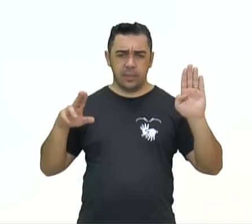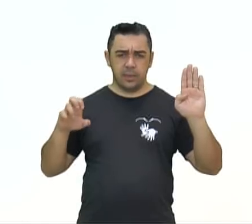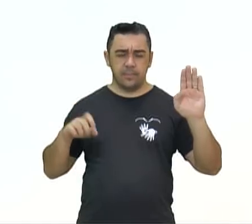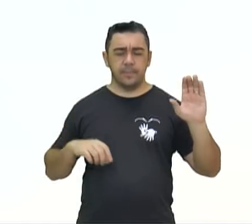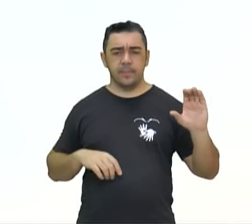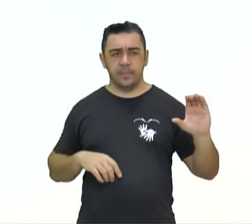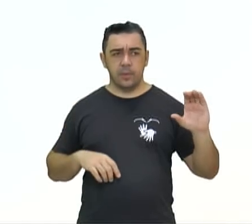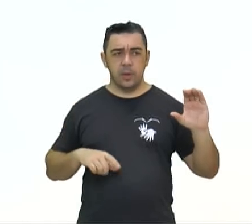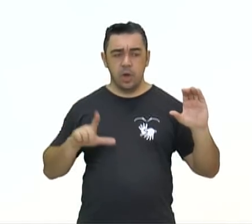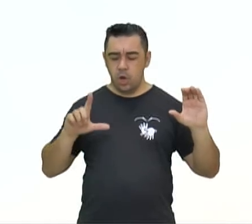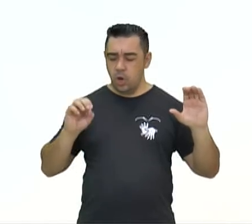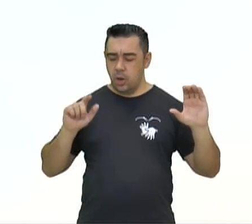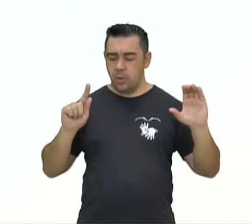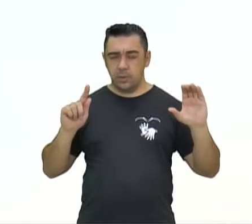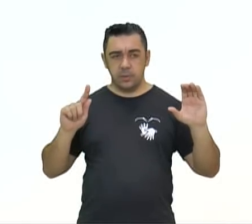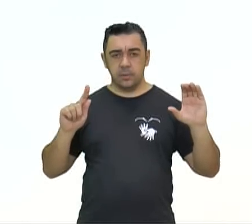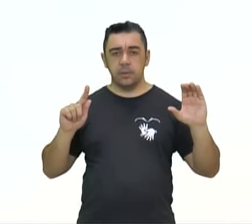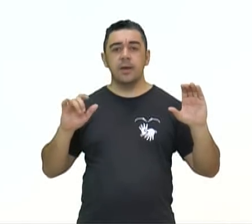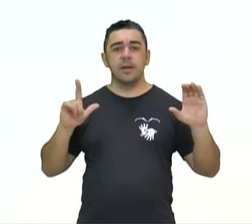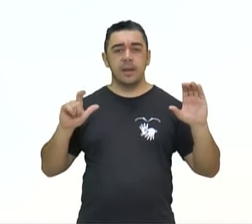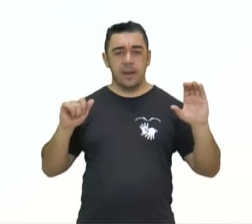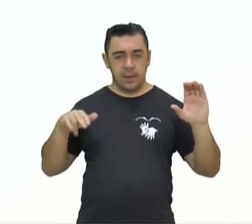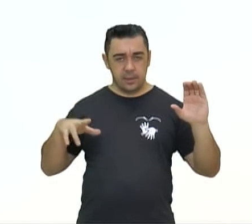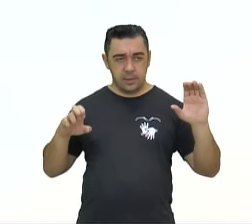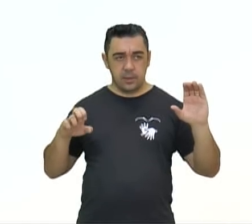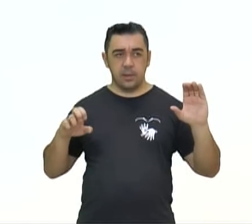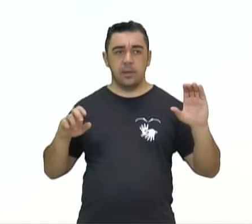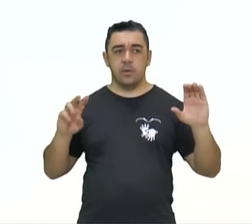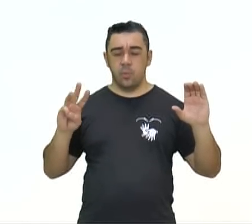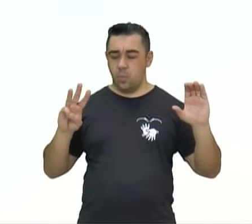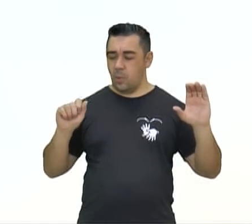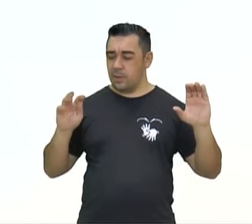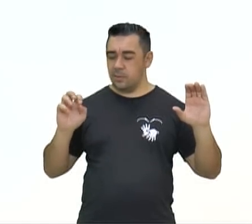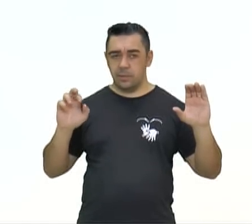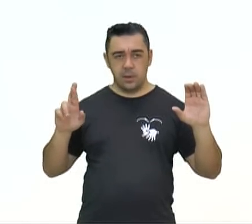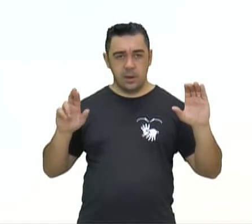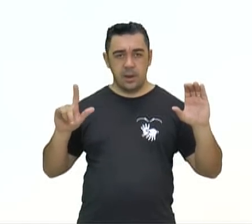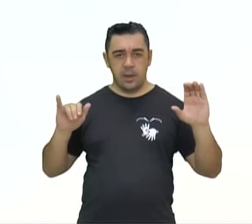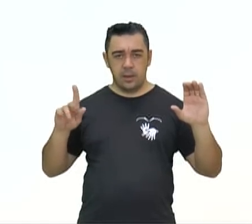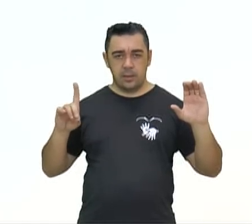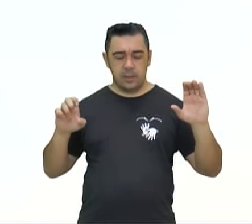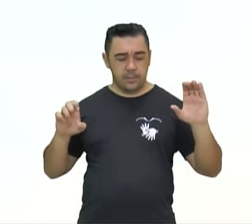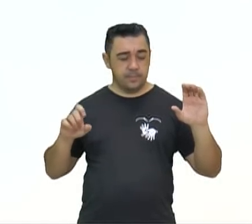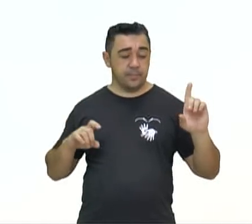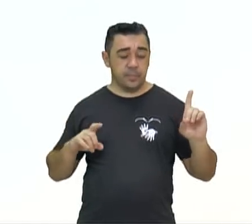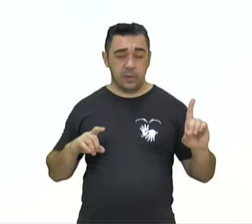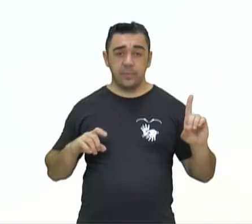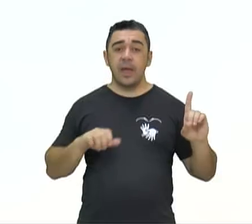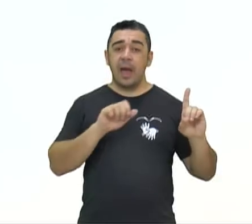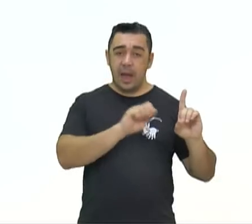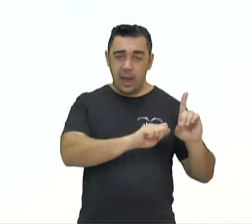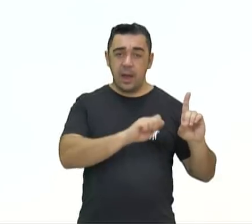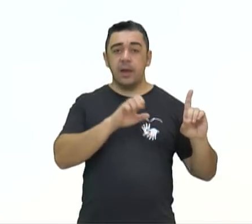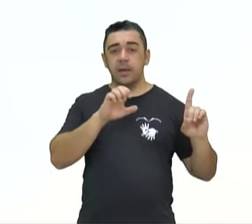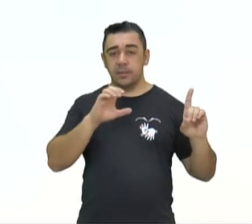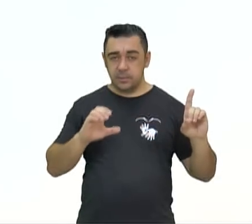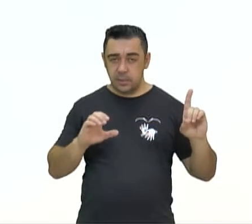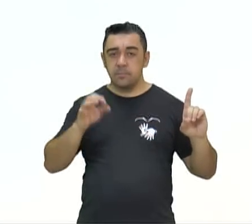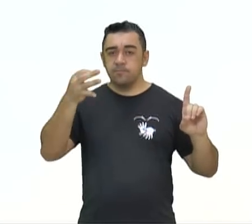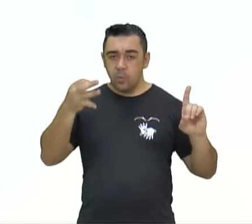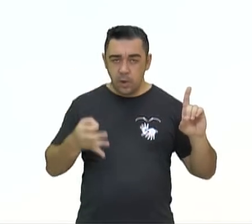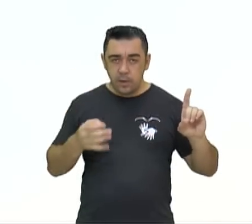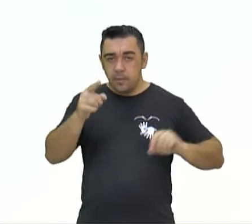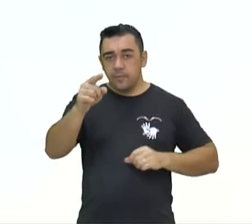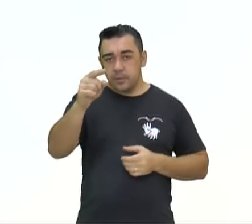C, longline e waterline. Letra D, as alternativas A e C estão corretas.